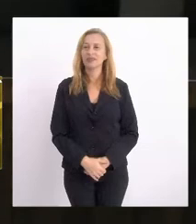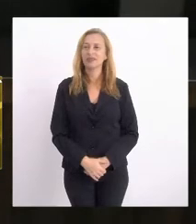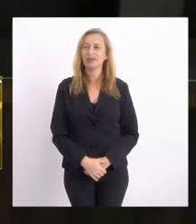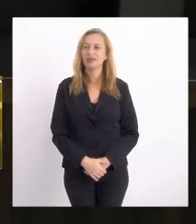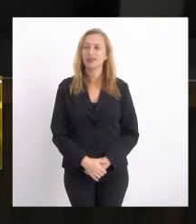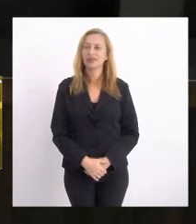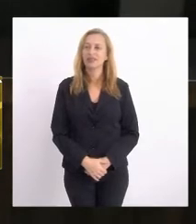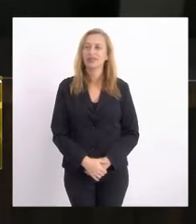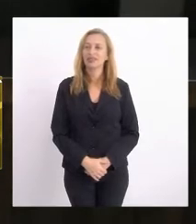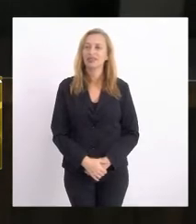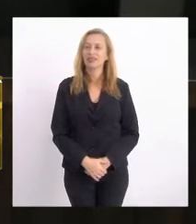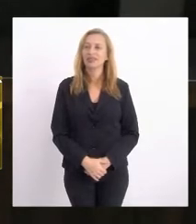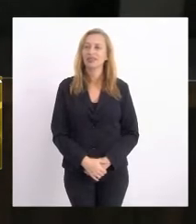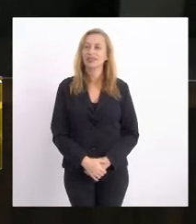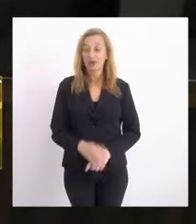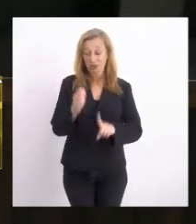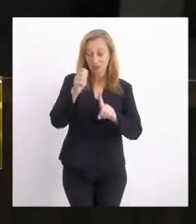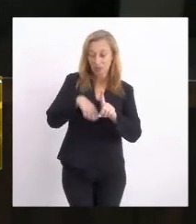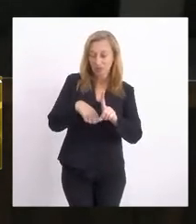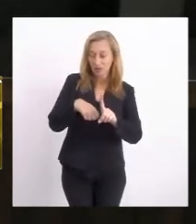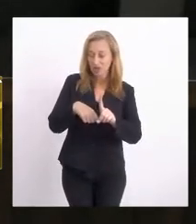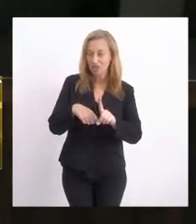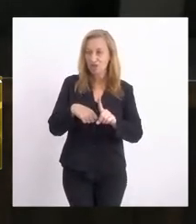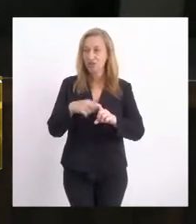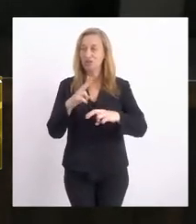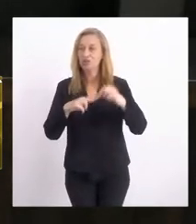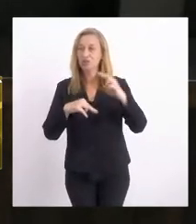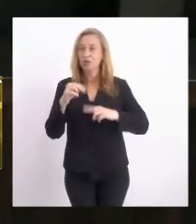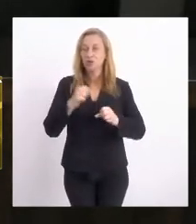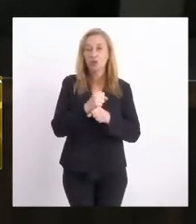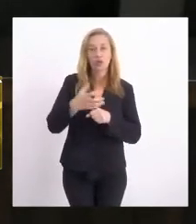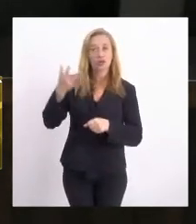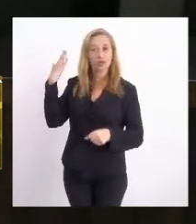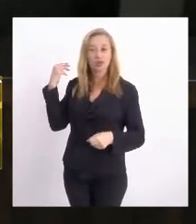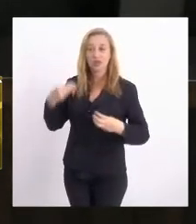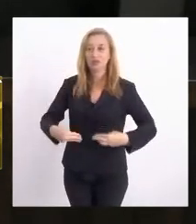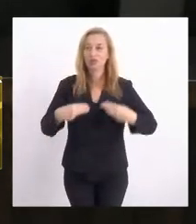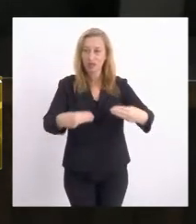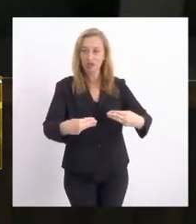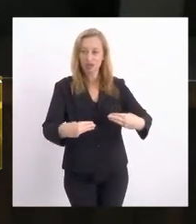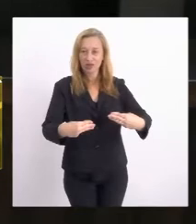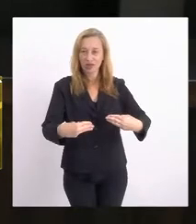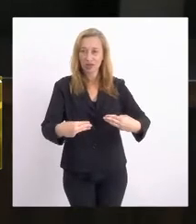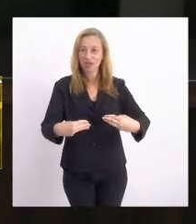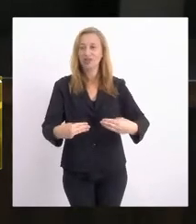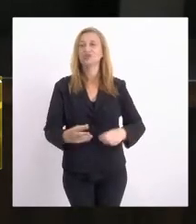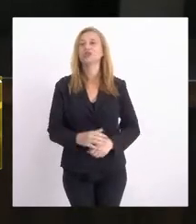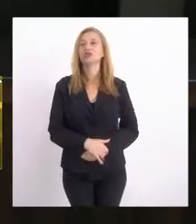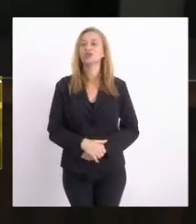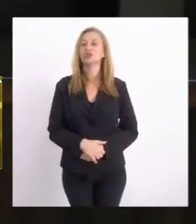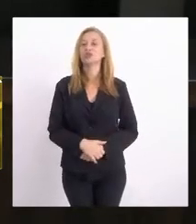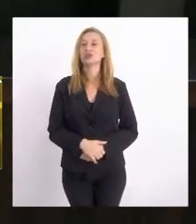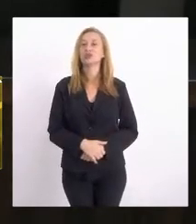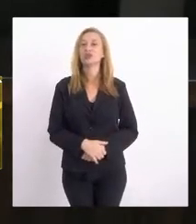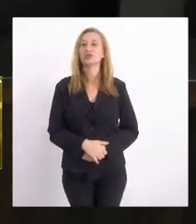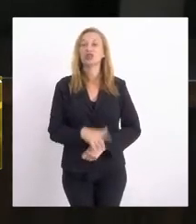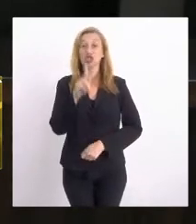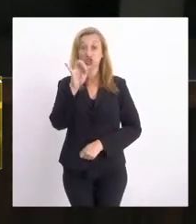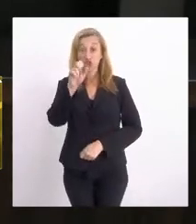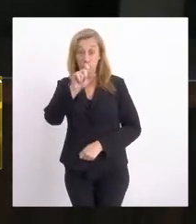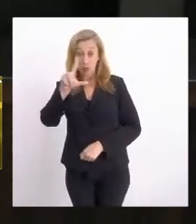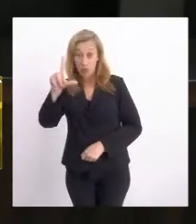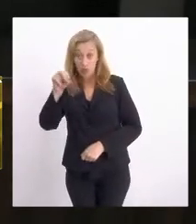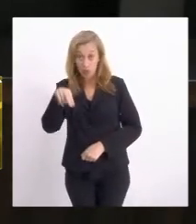E no mês de junho do ano passado o ministro do Ministério do Turismo sob o comando de